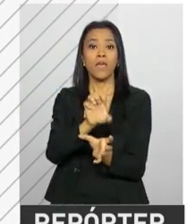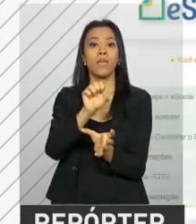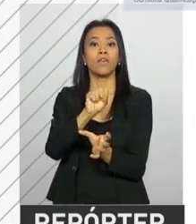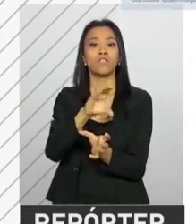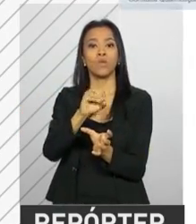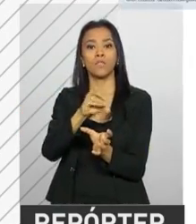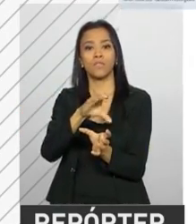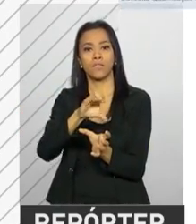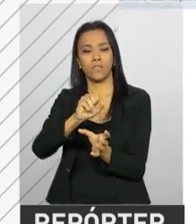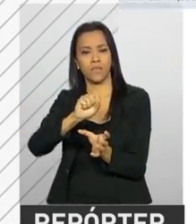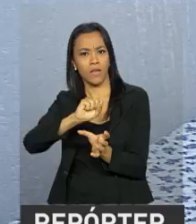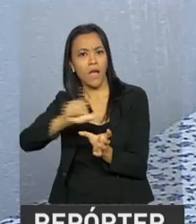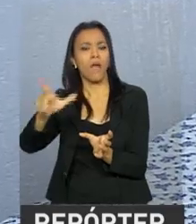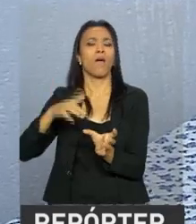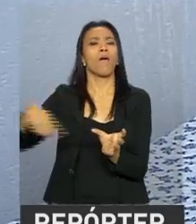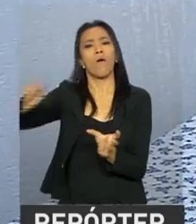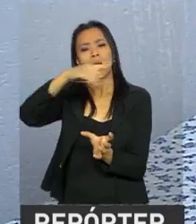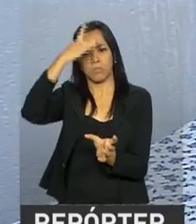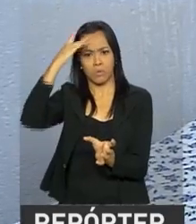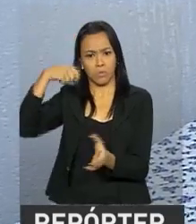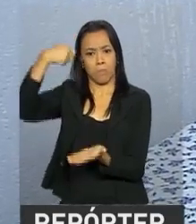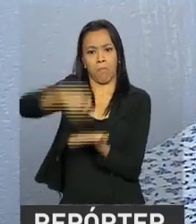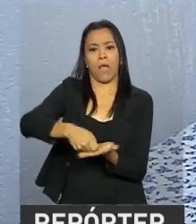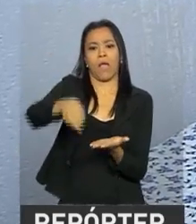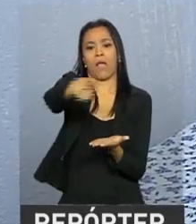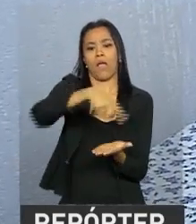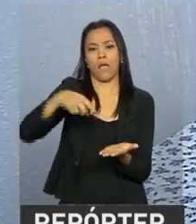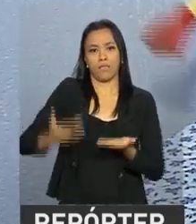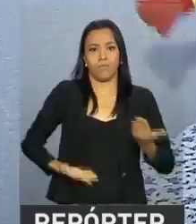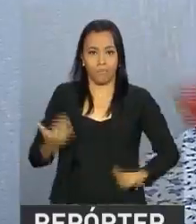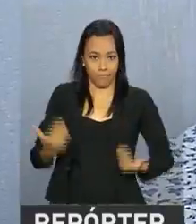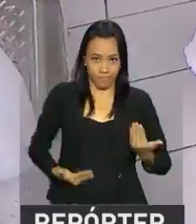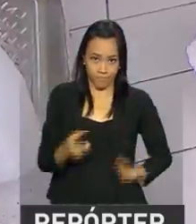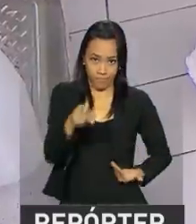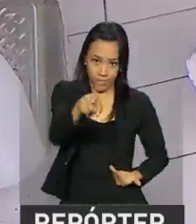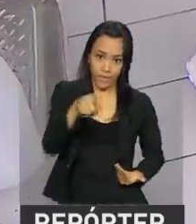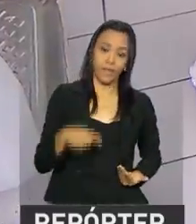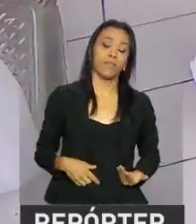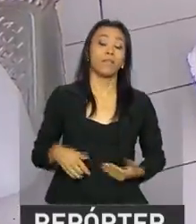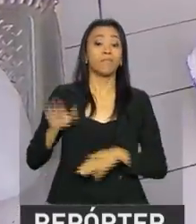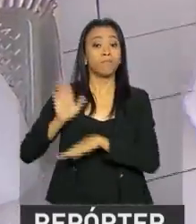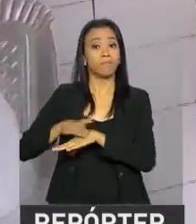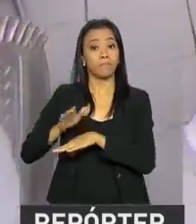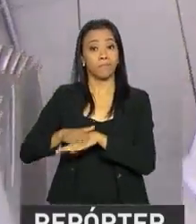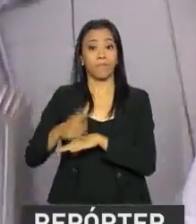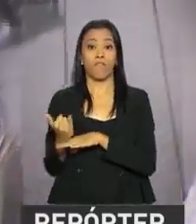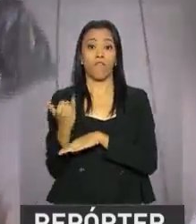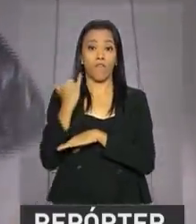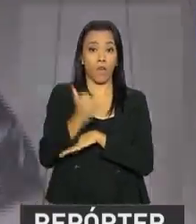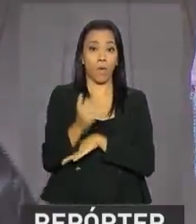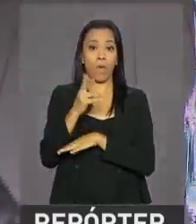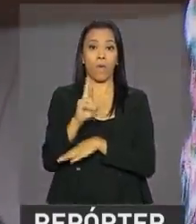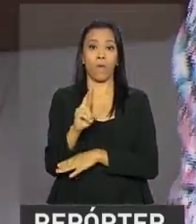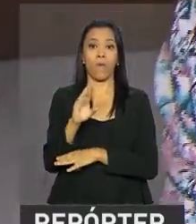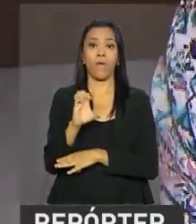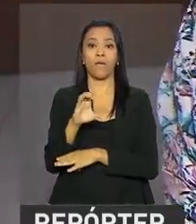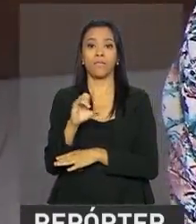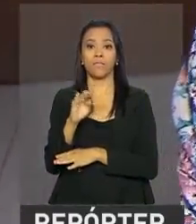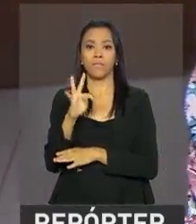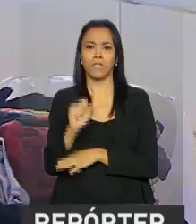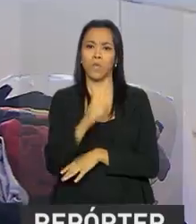pagamentos feitos pelos patrões aos empregados domésticos. Segundo a Receita Federal, hoje 1 milhão